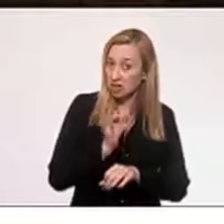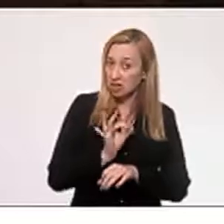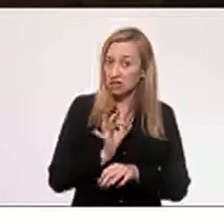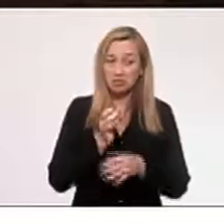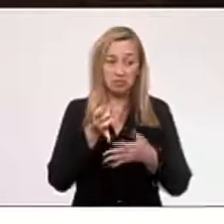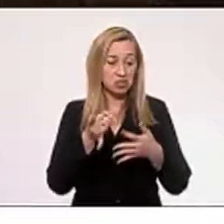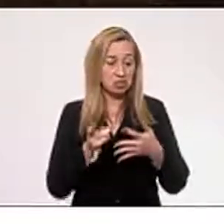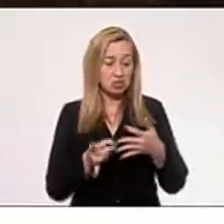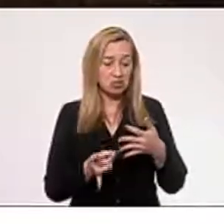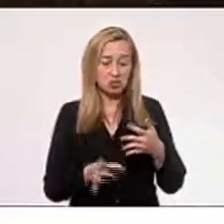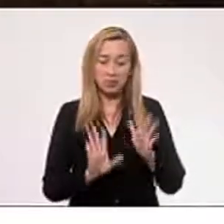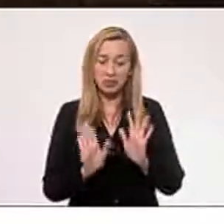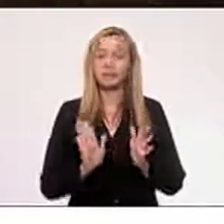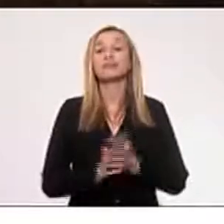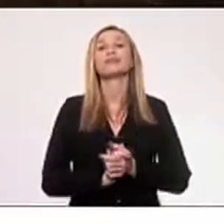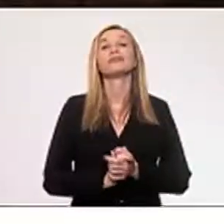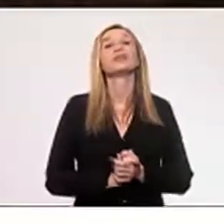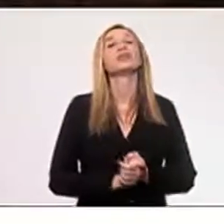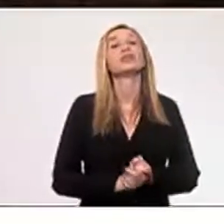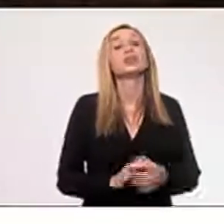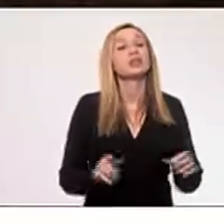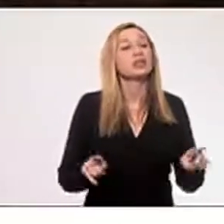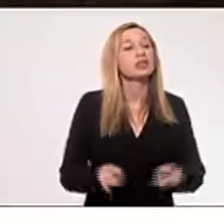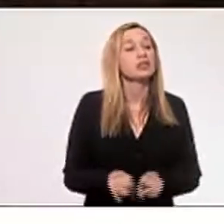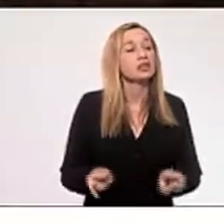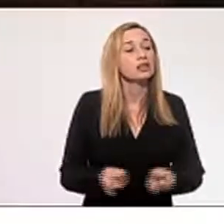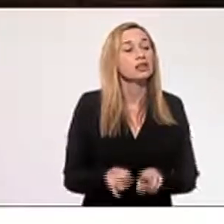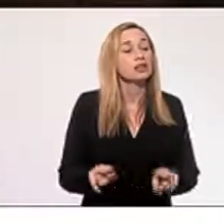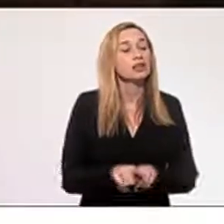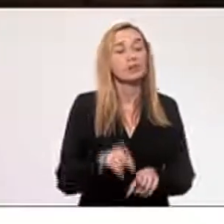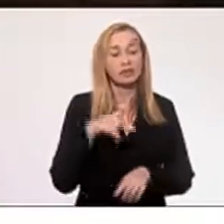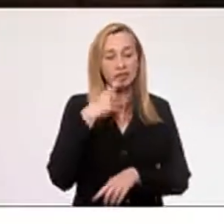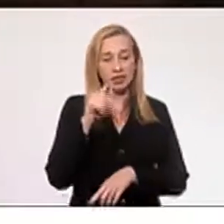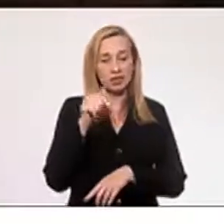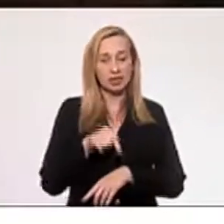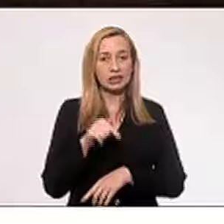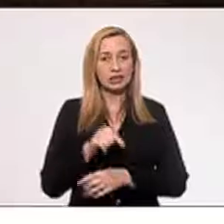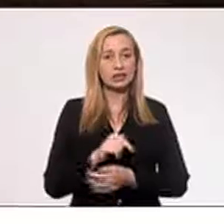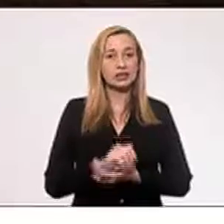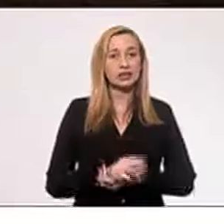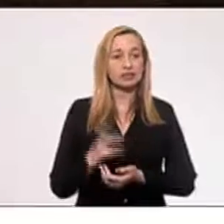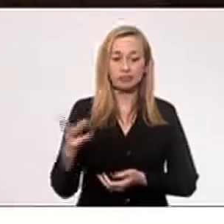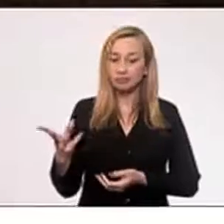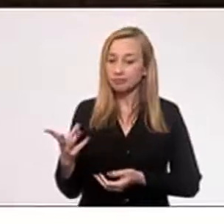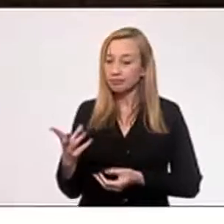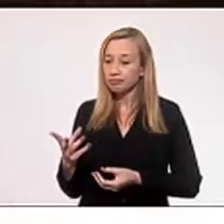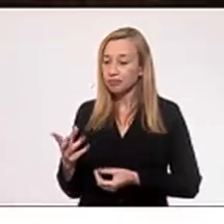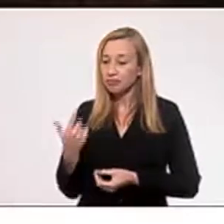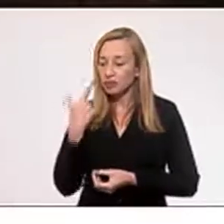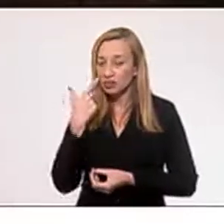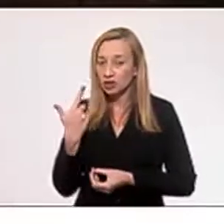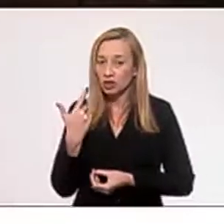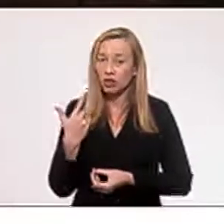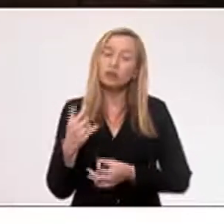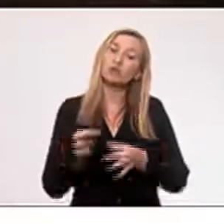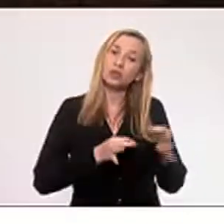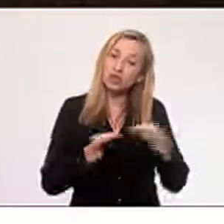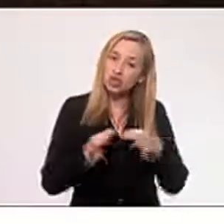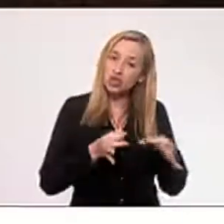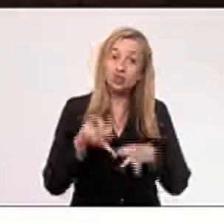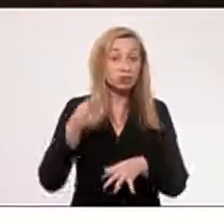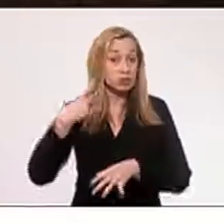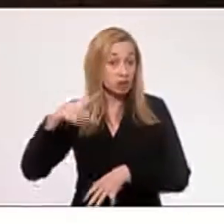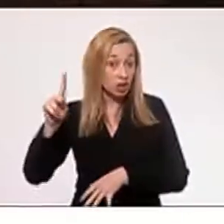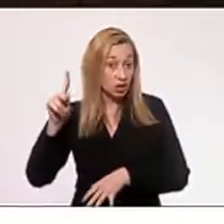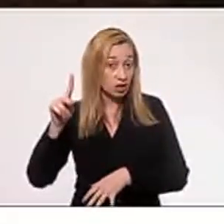forma. Entretanto, também é prerrogativa dos parlamentares, ao apreciar o projeto de resolução que propõe